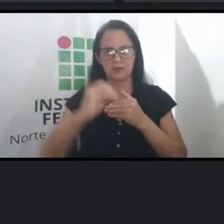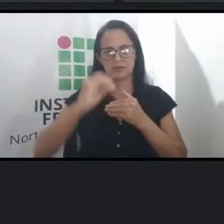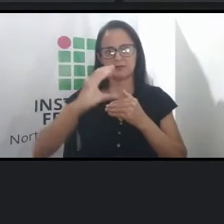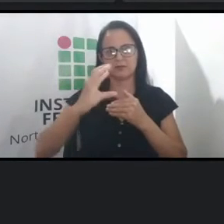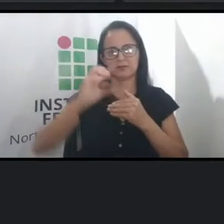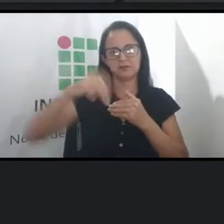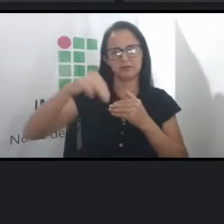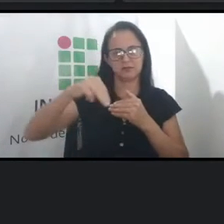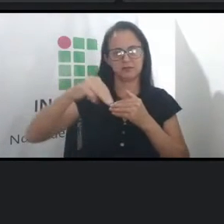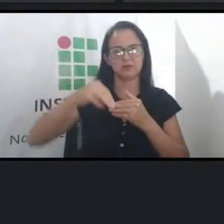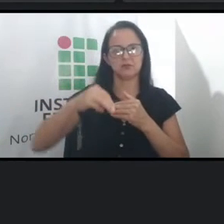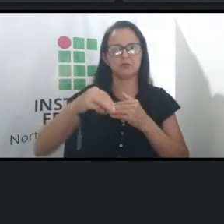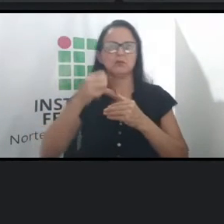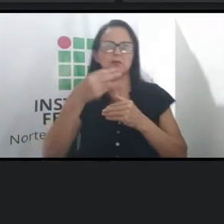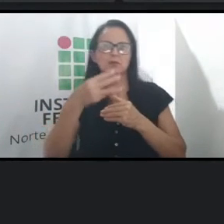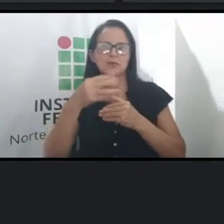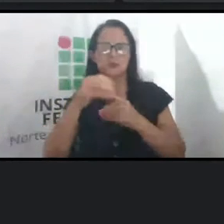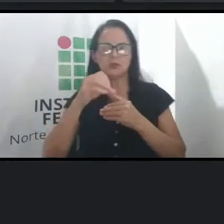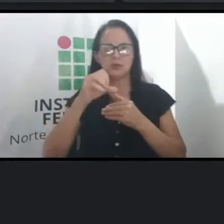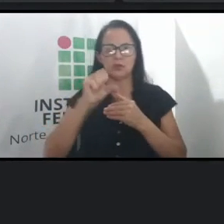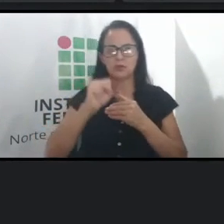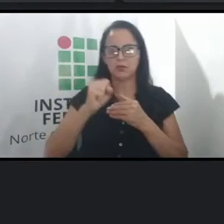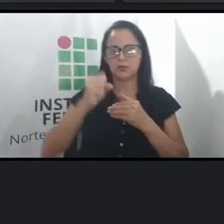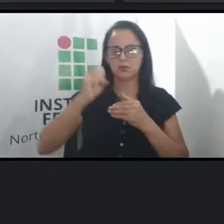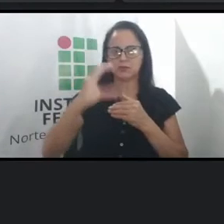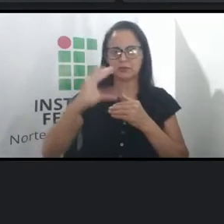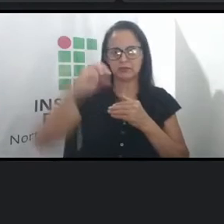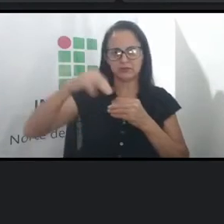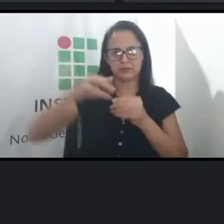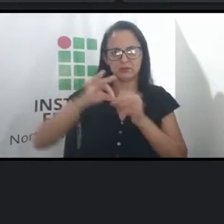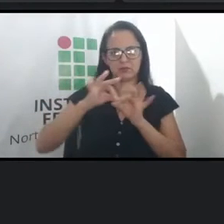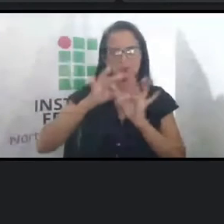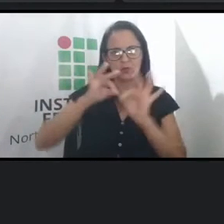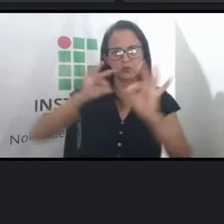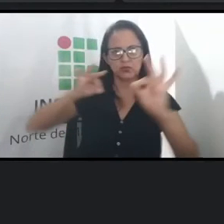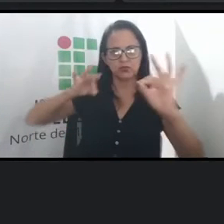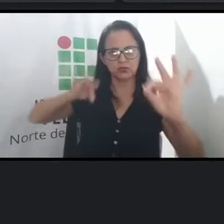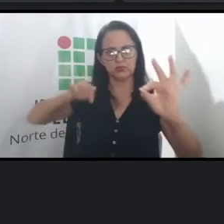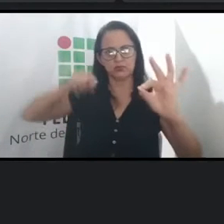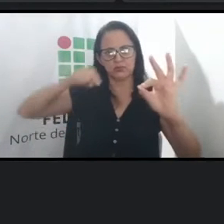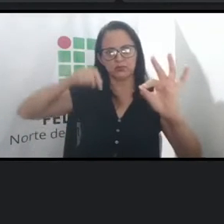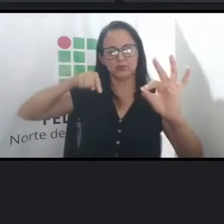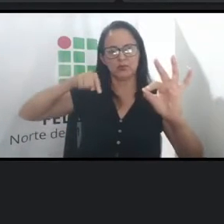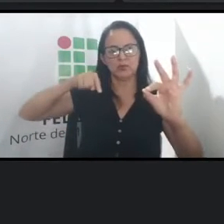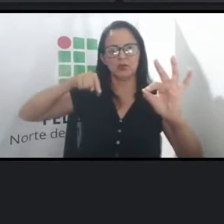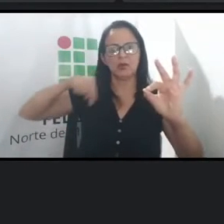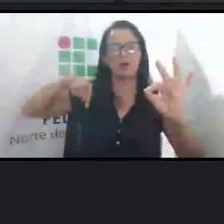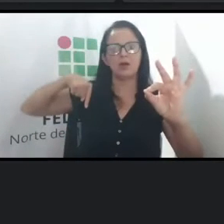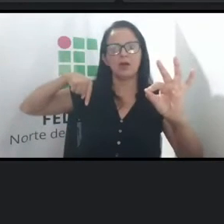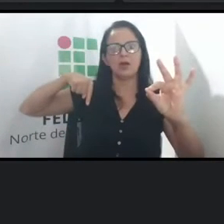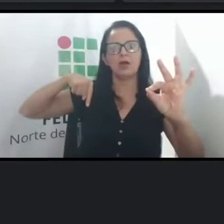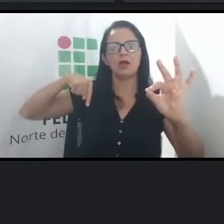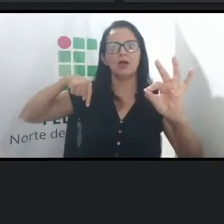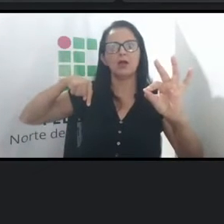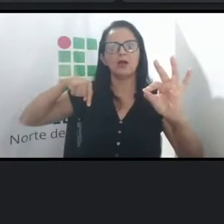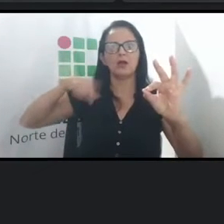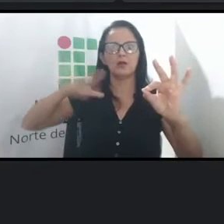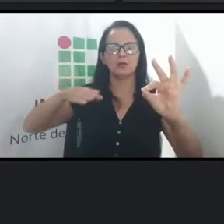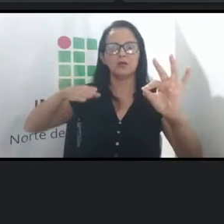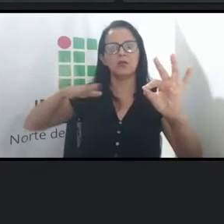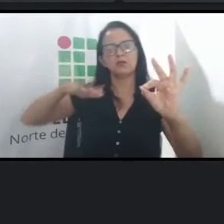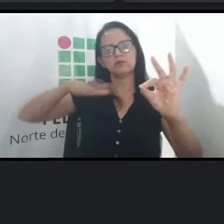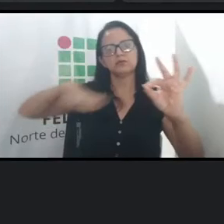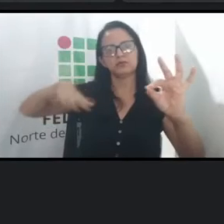de 38 centímetros, distante deste ponto, eu estaria o quê? Na zona controlada.